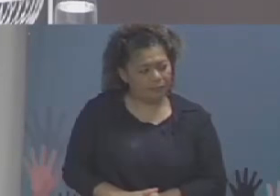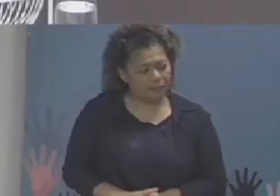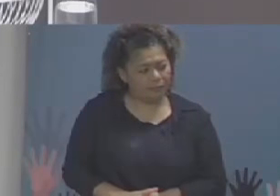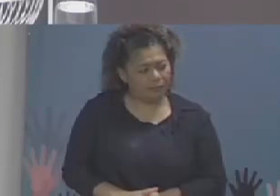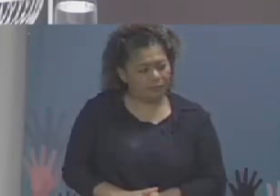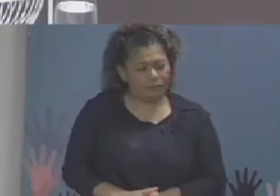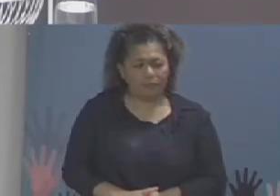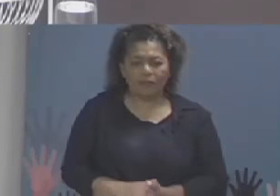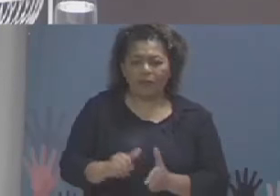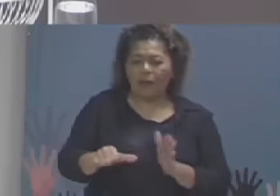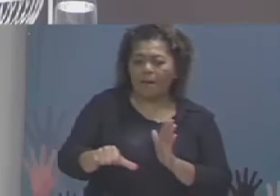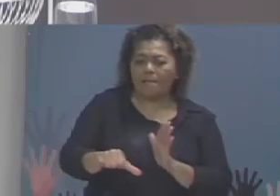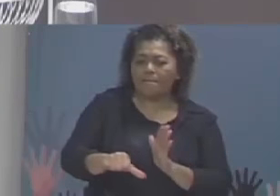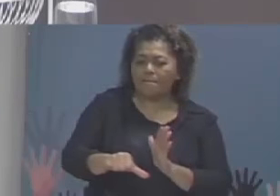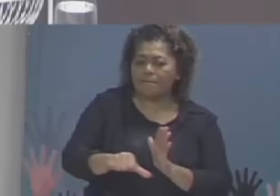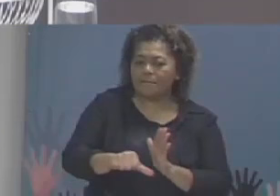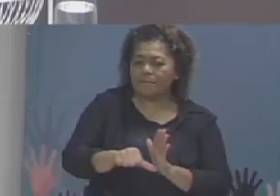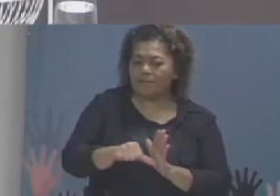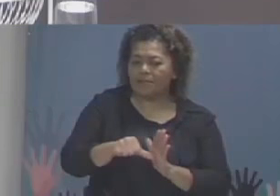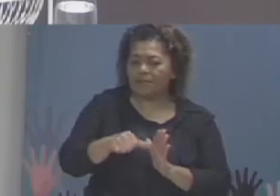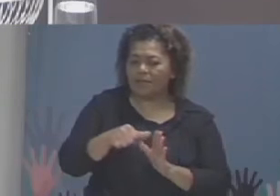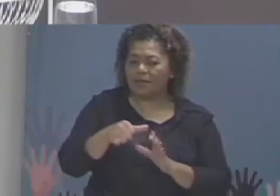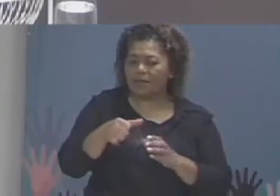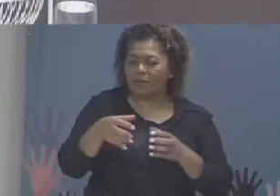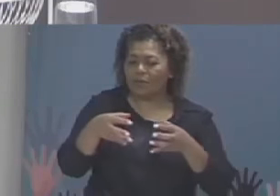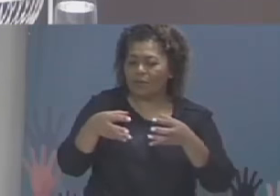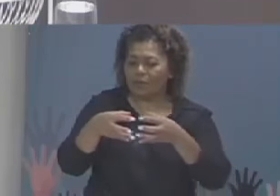Então, o primeiro eixo, né?